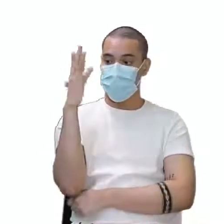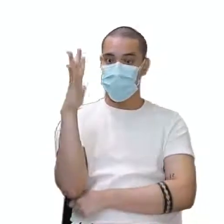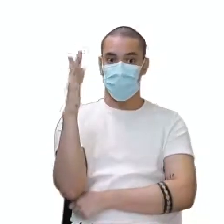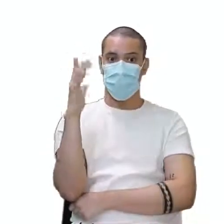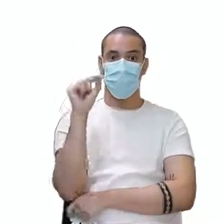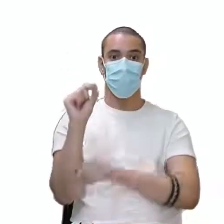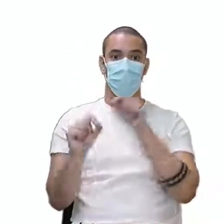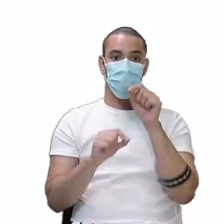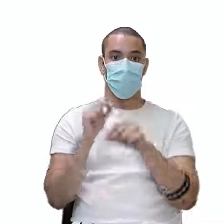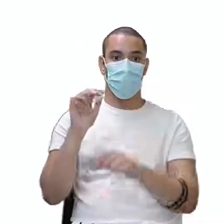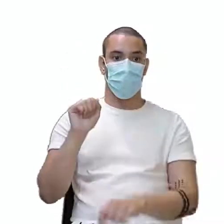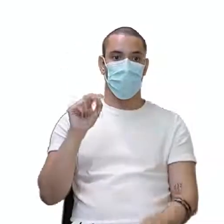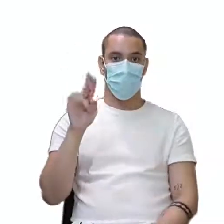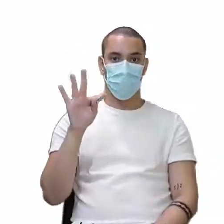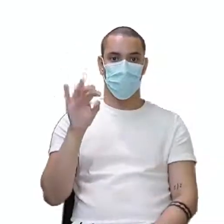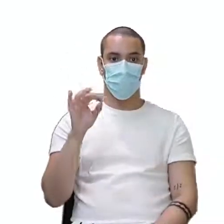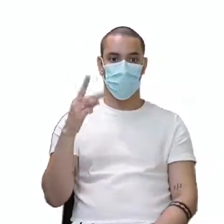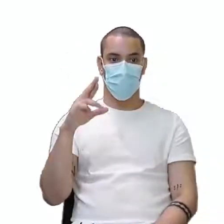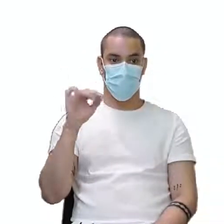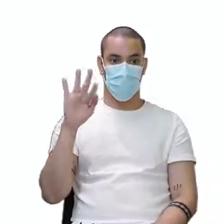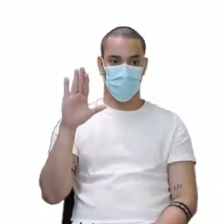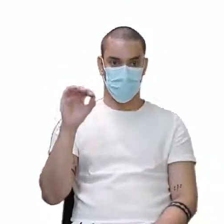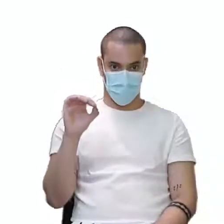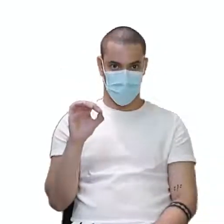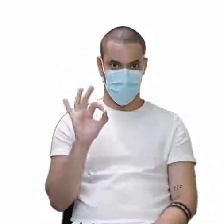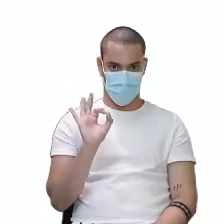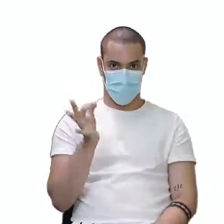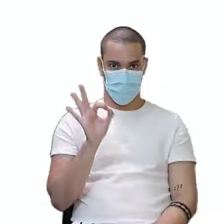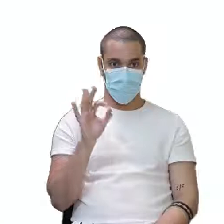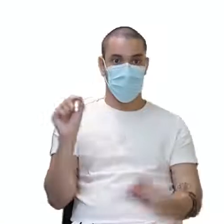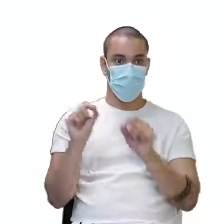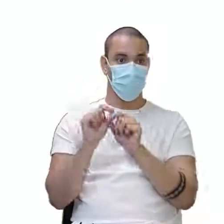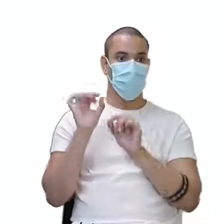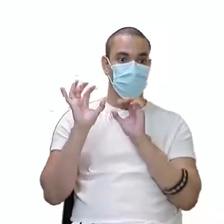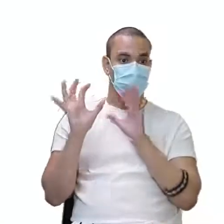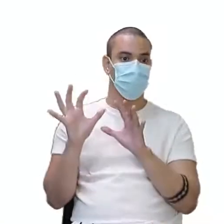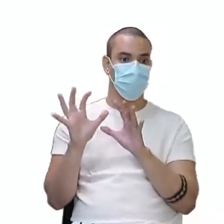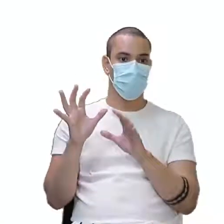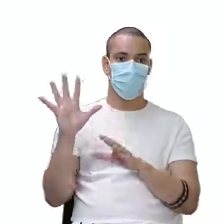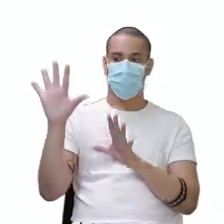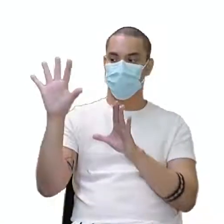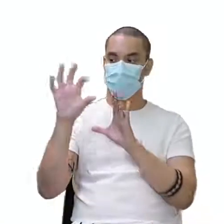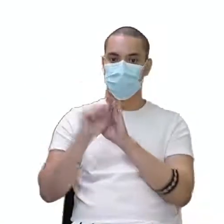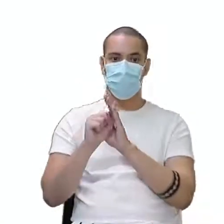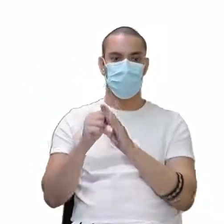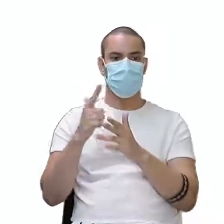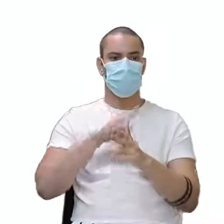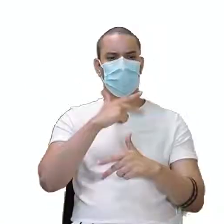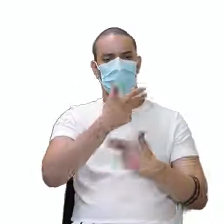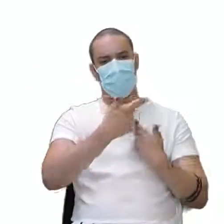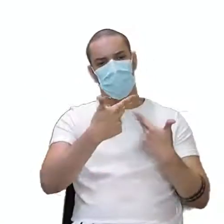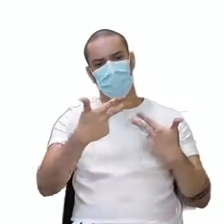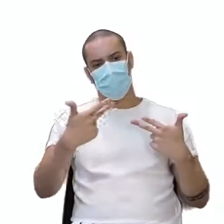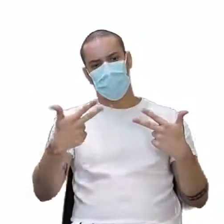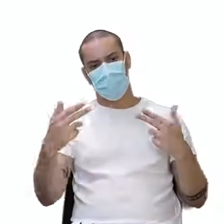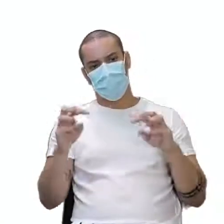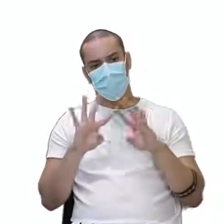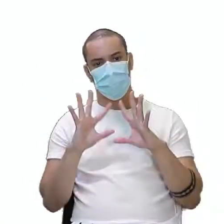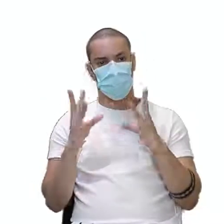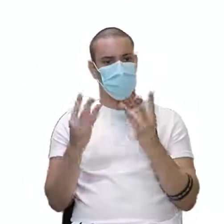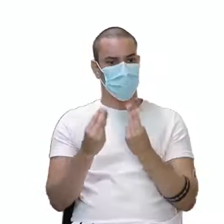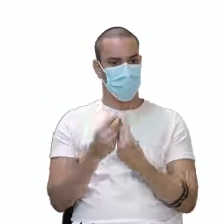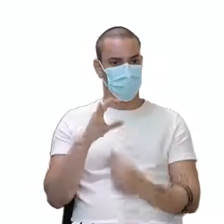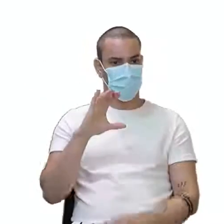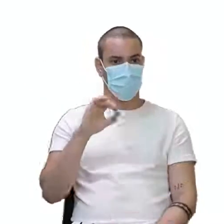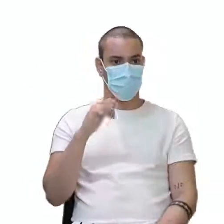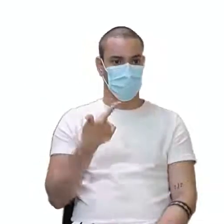ser autotrófico, realiza fotossíntese. Para a realização da fotossíntese, ele absorve várias moléculas de CO2